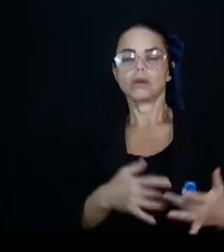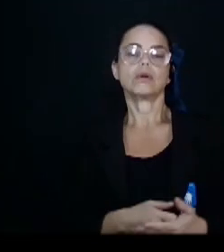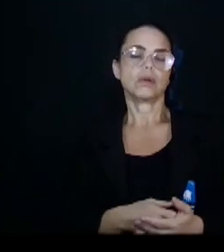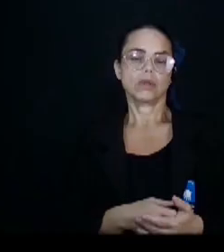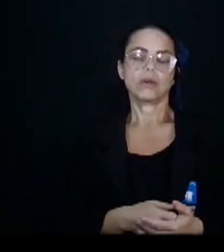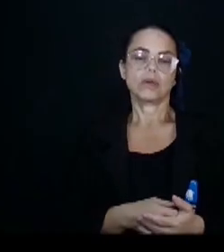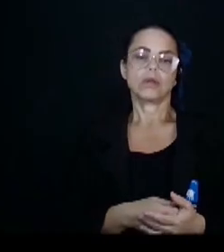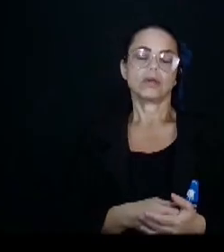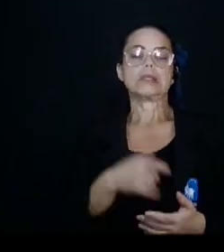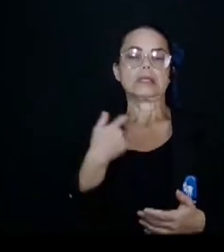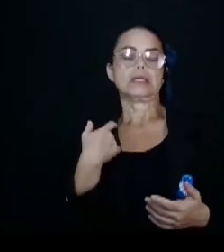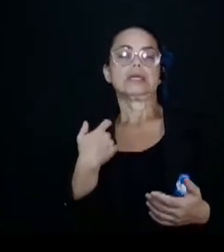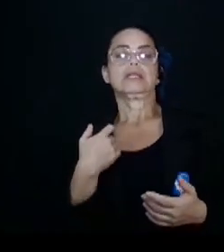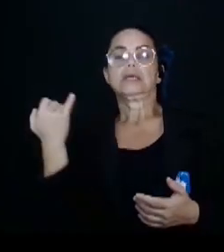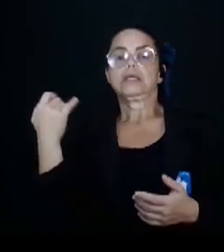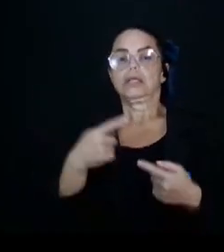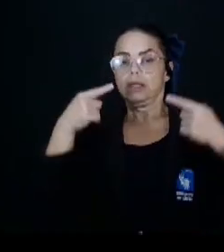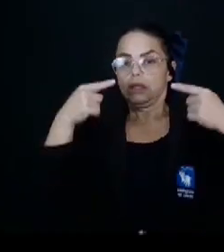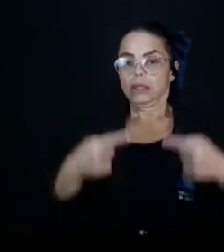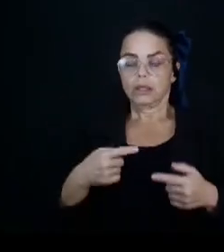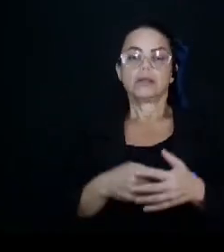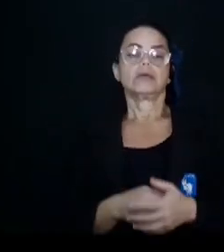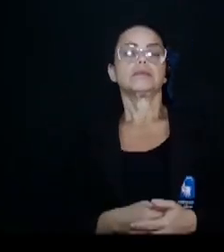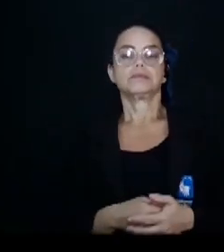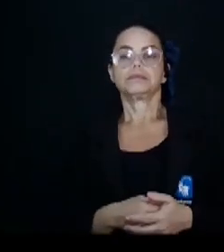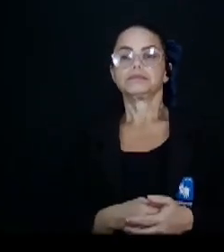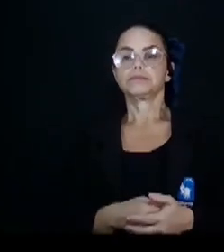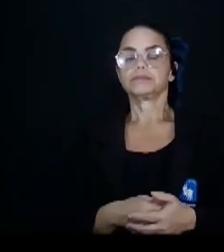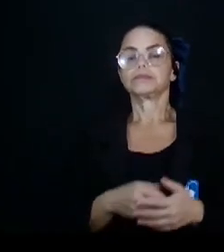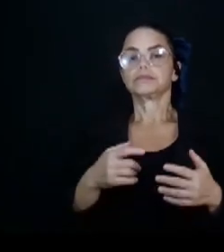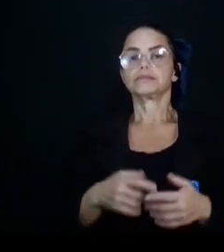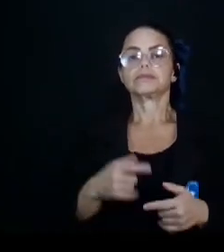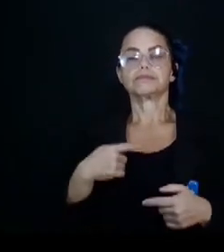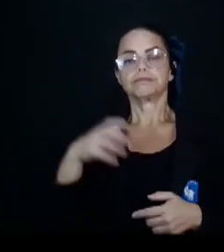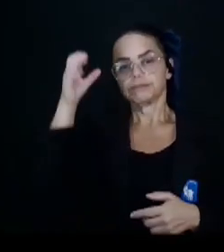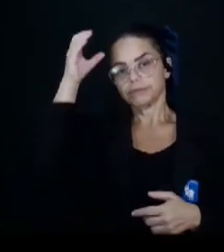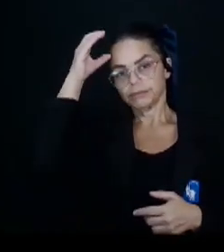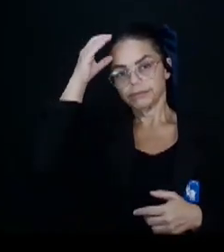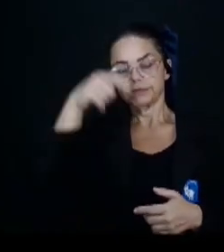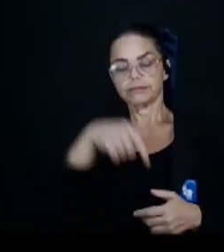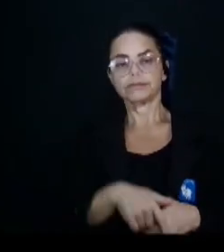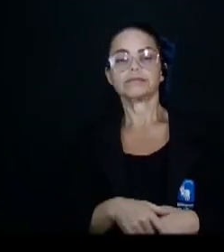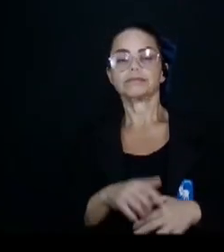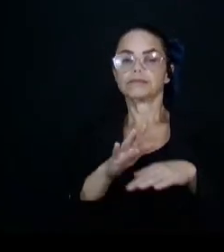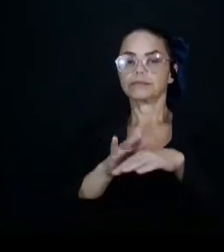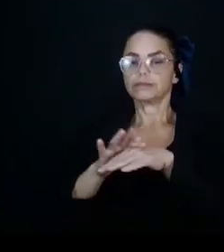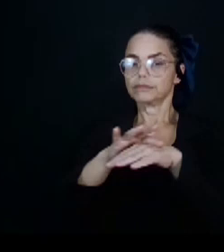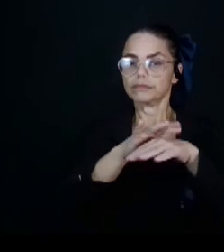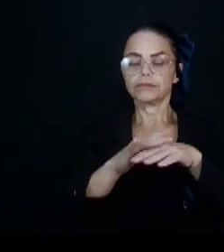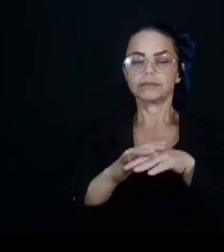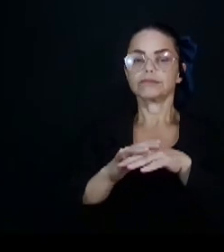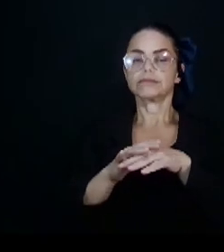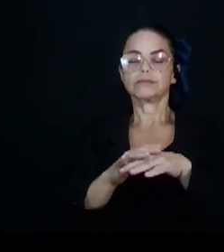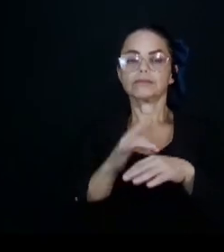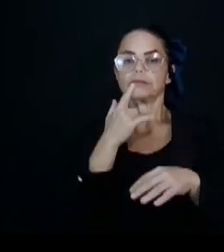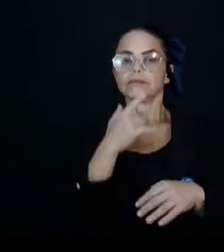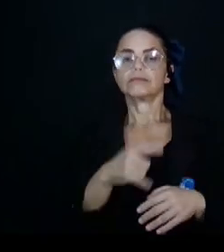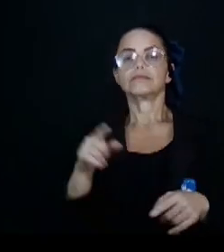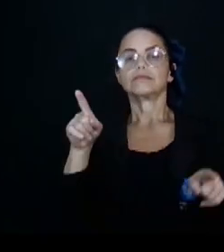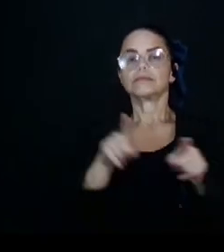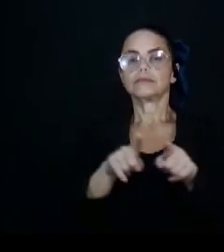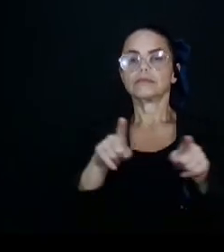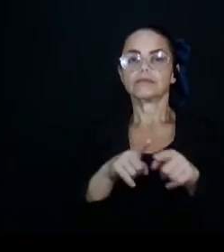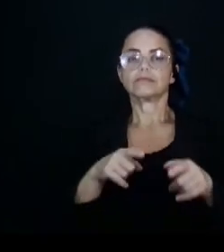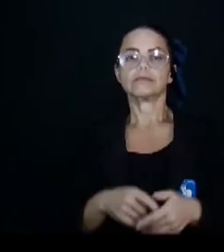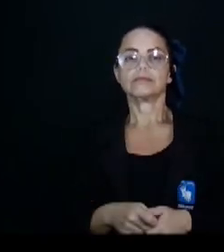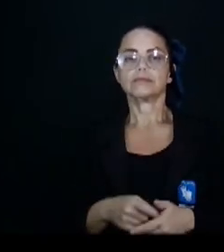A questão de conscientizar as pessoas não só sobre a doença, mas o mais importante talvez é sobre a